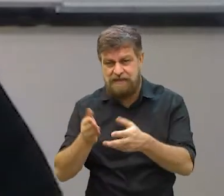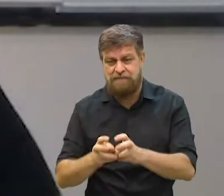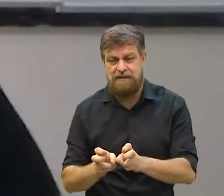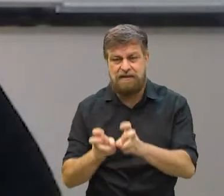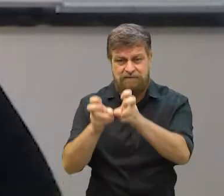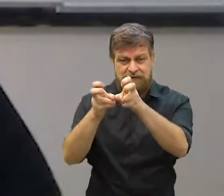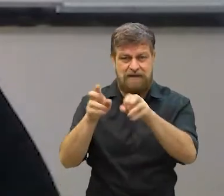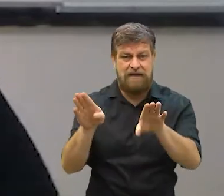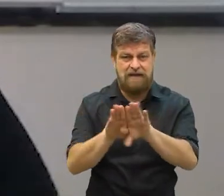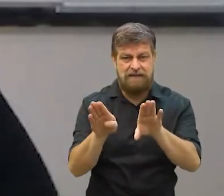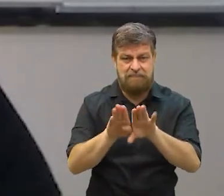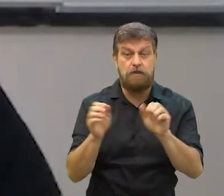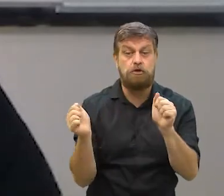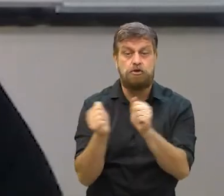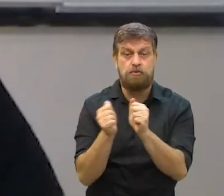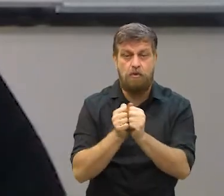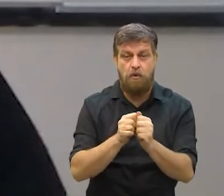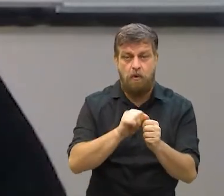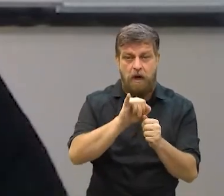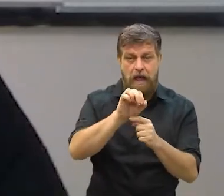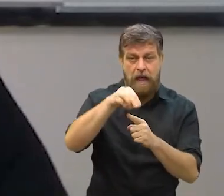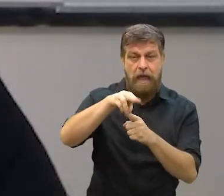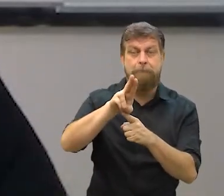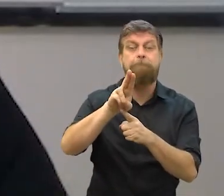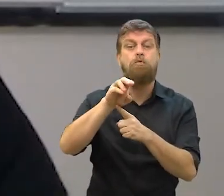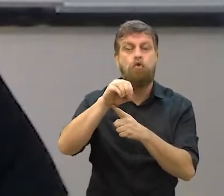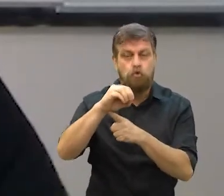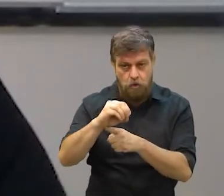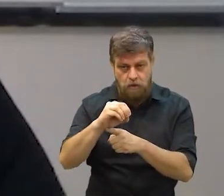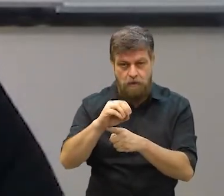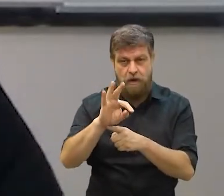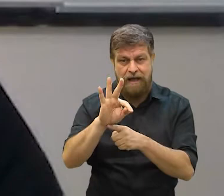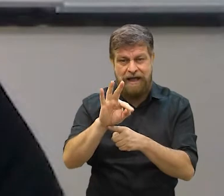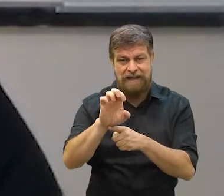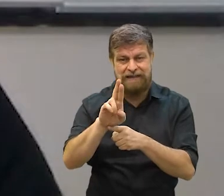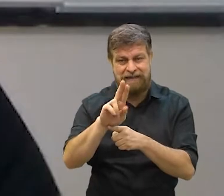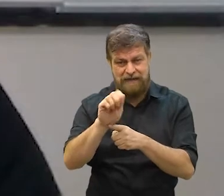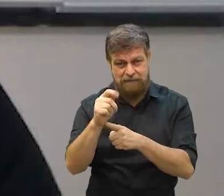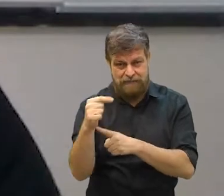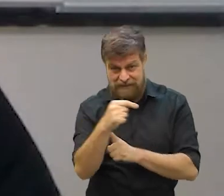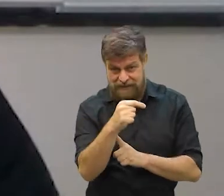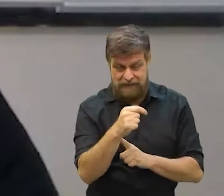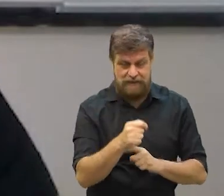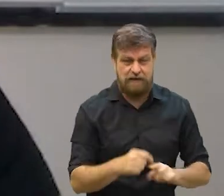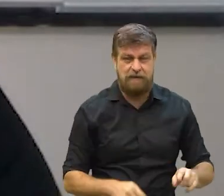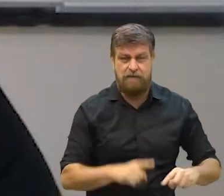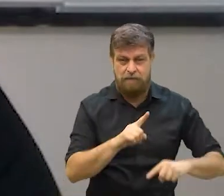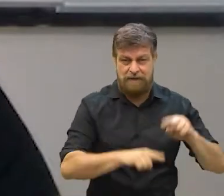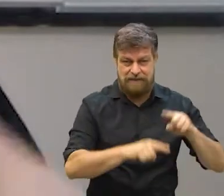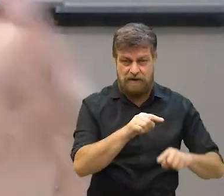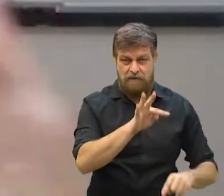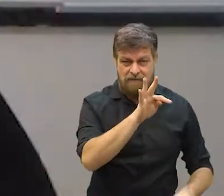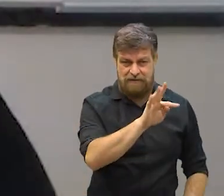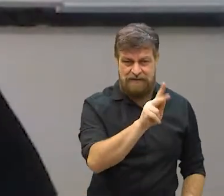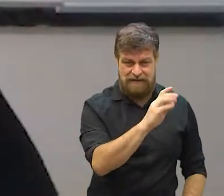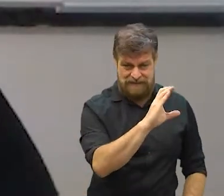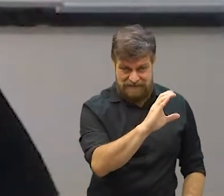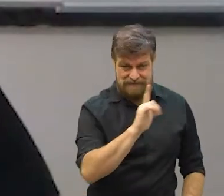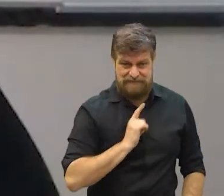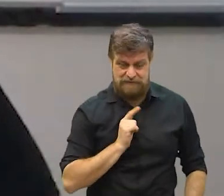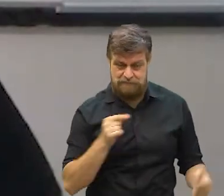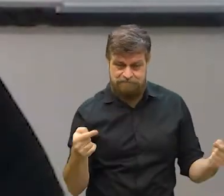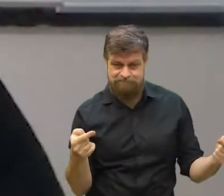oncológico com imunoterapia. O THC, ele é um imunossupressor. Então,